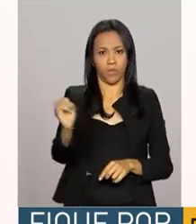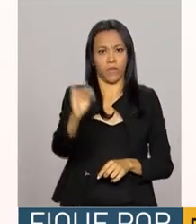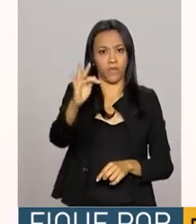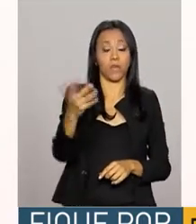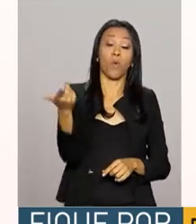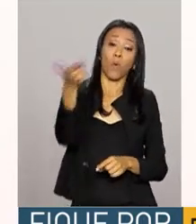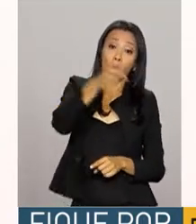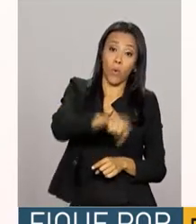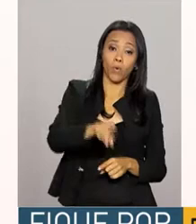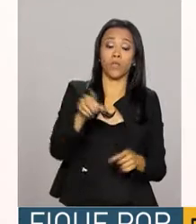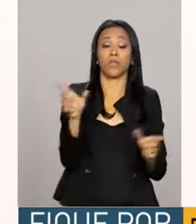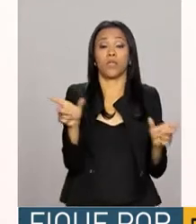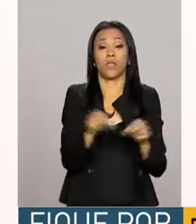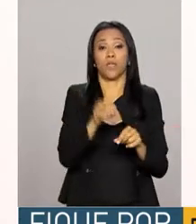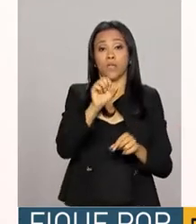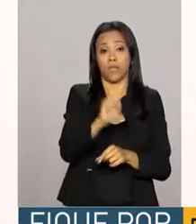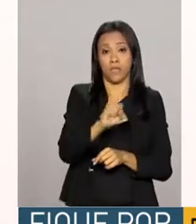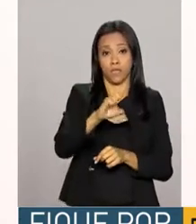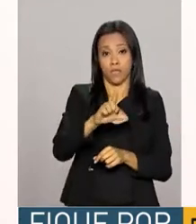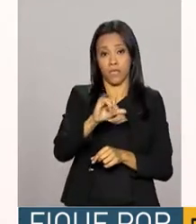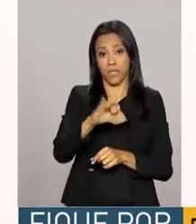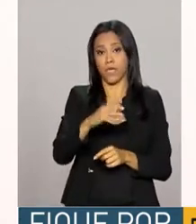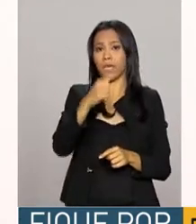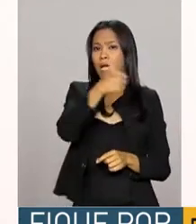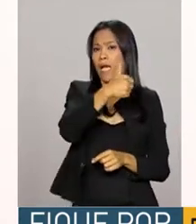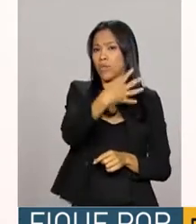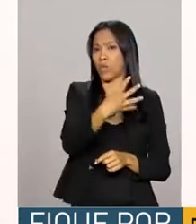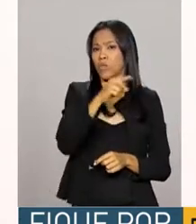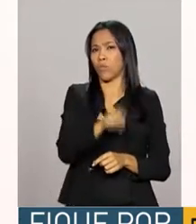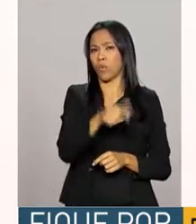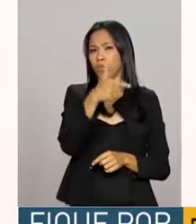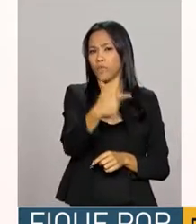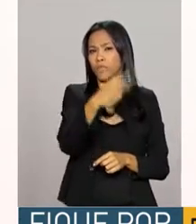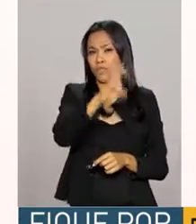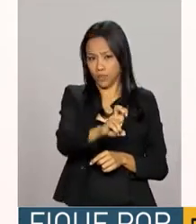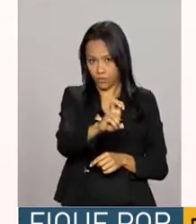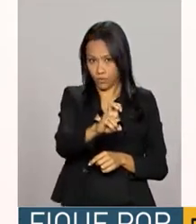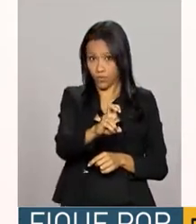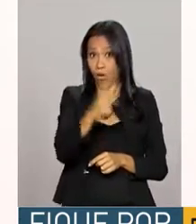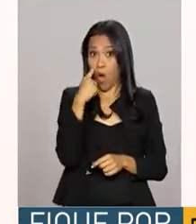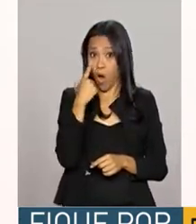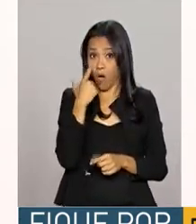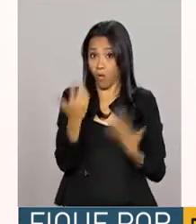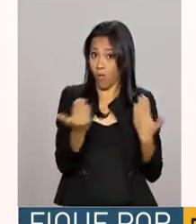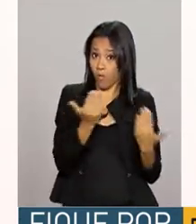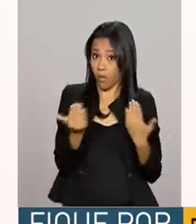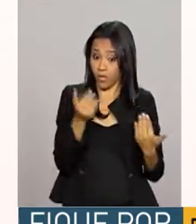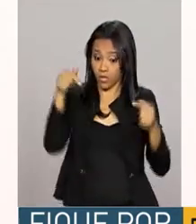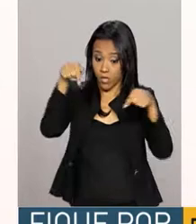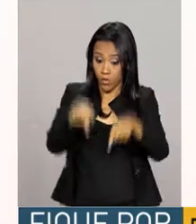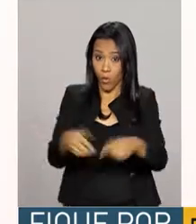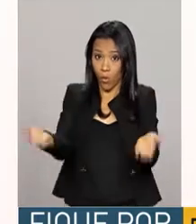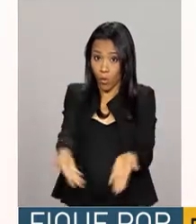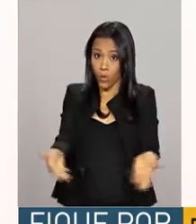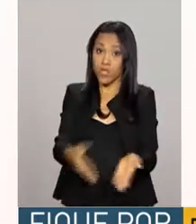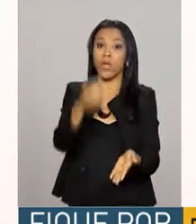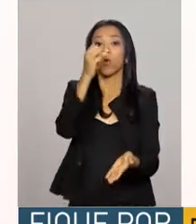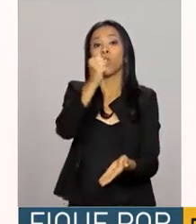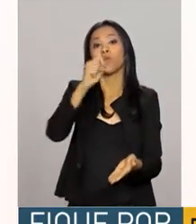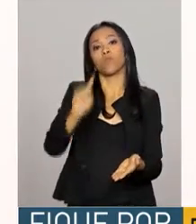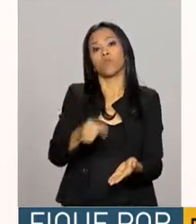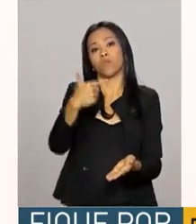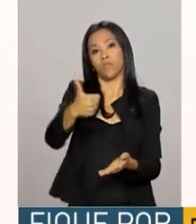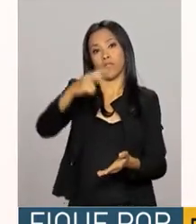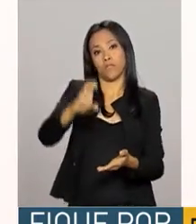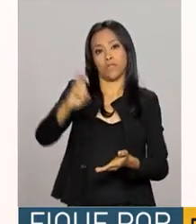básica de juros que estava em 14.25 pare e compare com a taxa de hoje que 18 e 25 com uma tendência